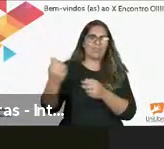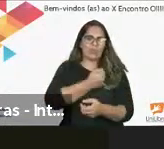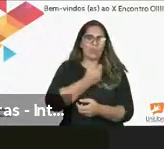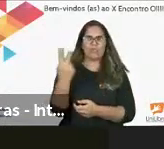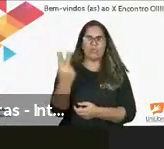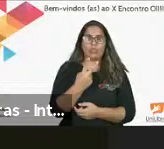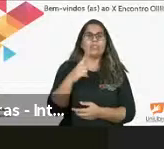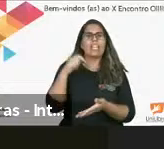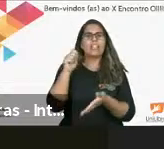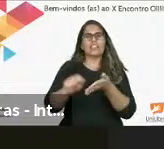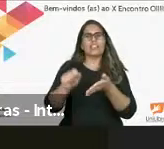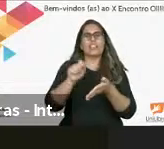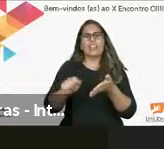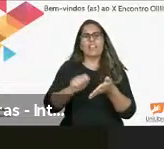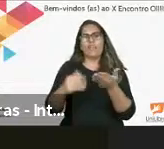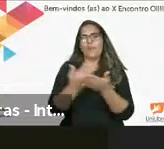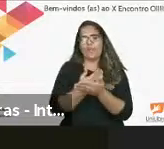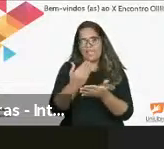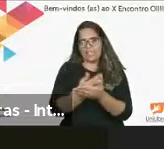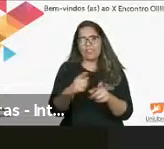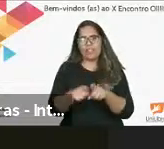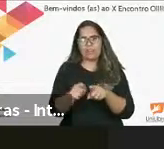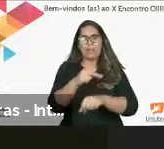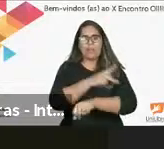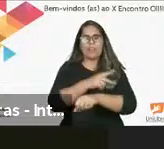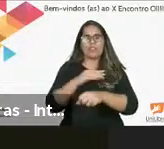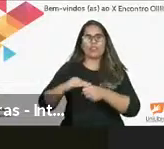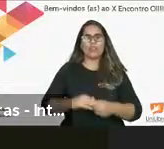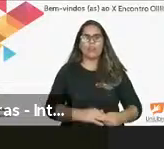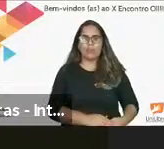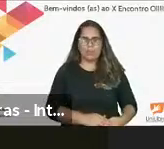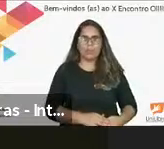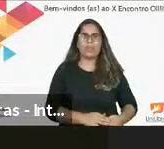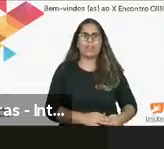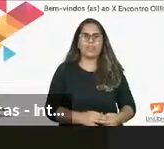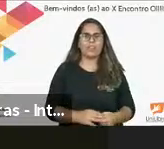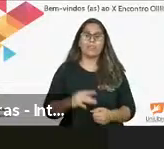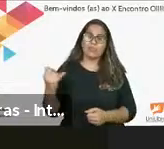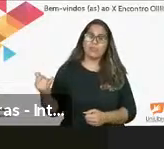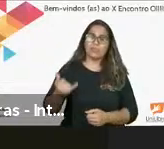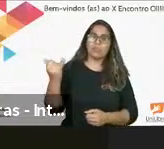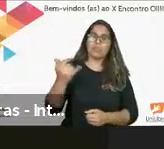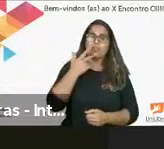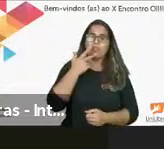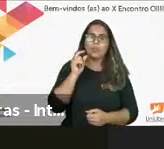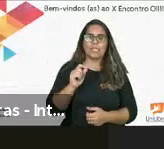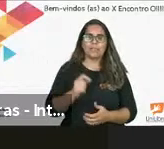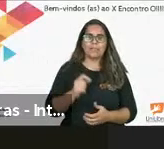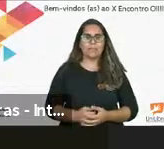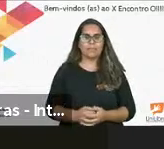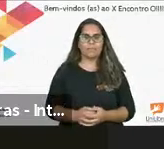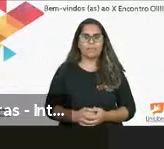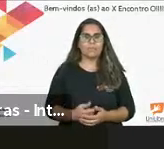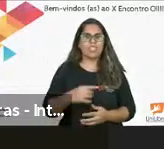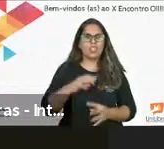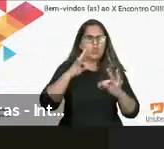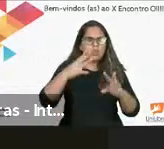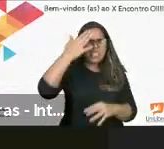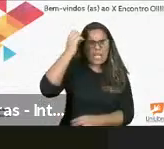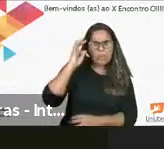escreveu no livro Pedagogia do Oprimido, uma máxima coisa importante, dizendo assim, ninguém sabe